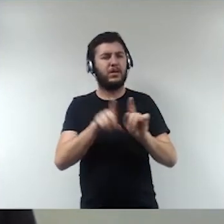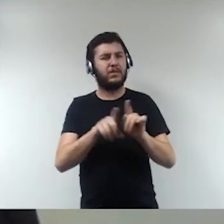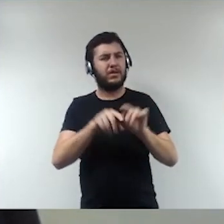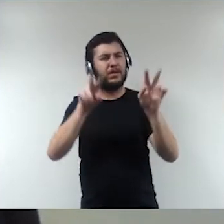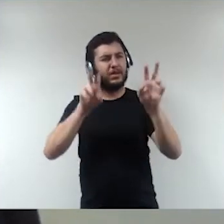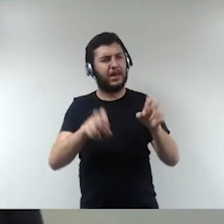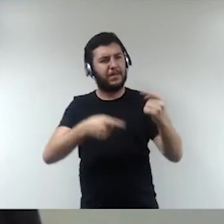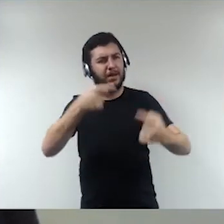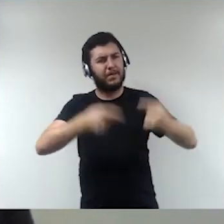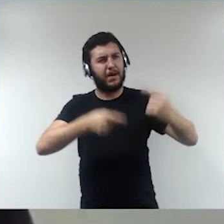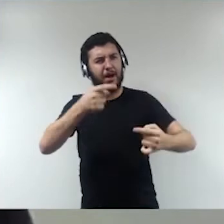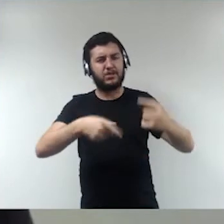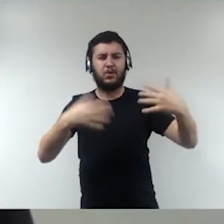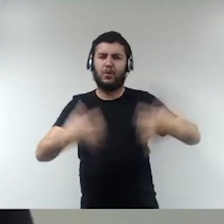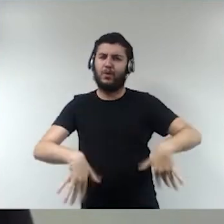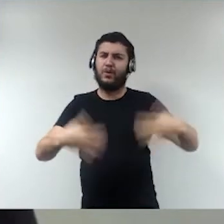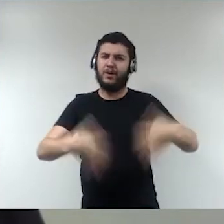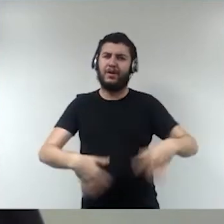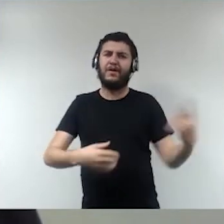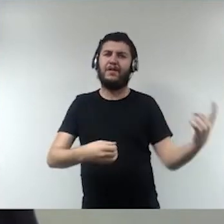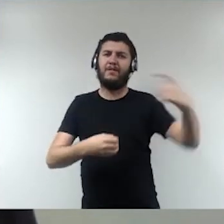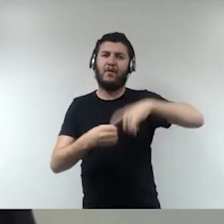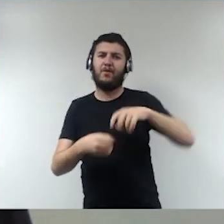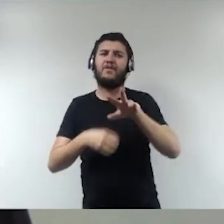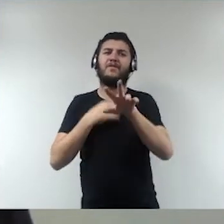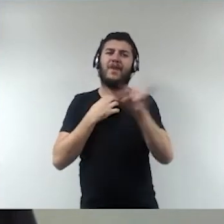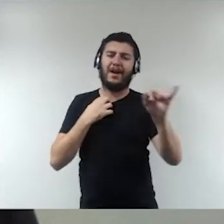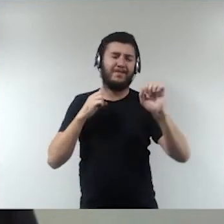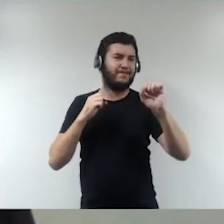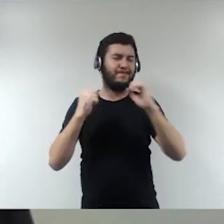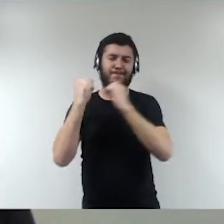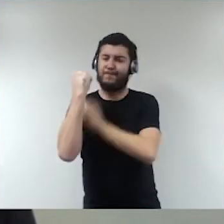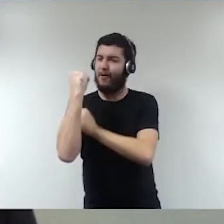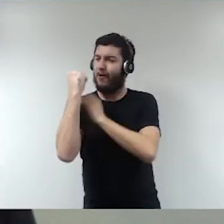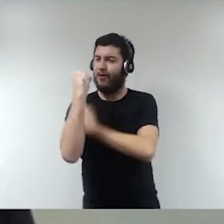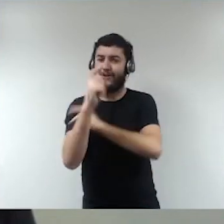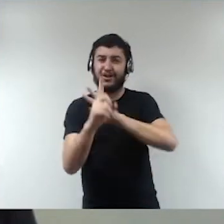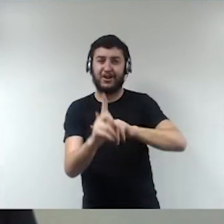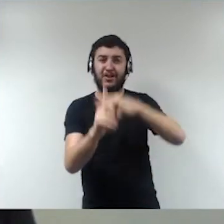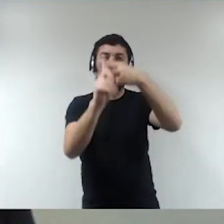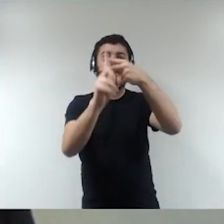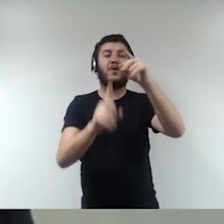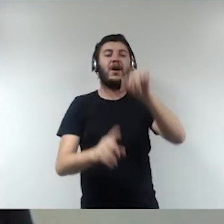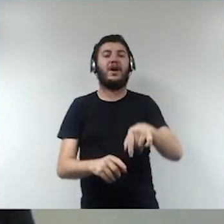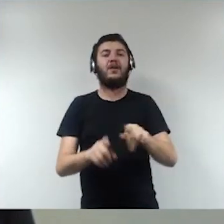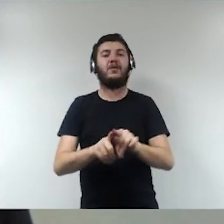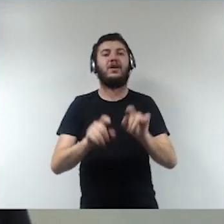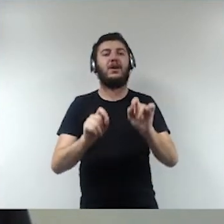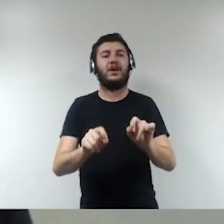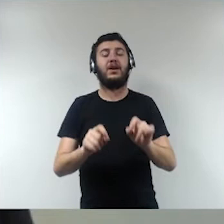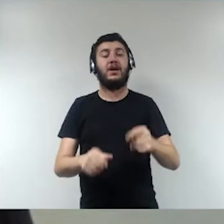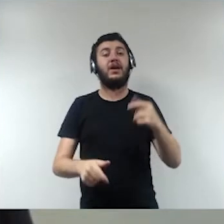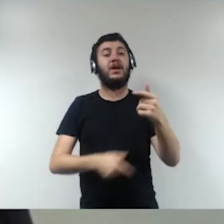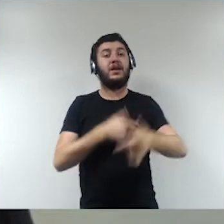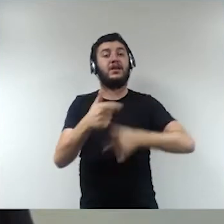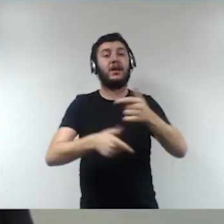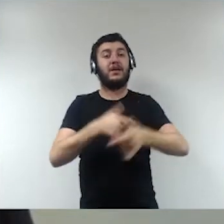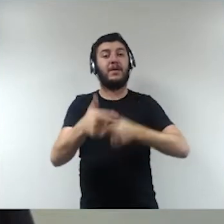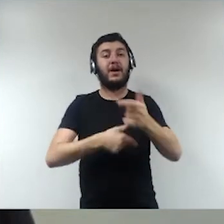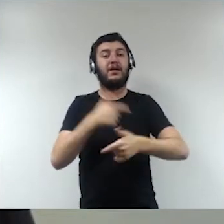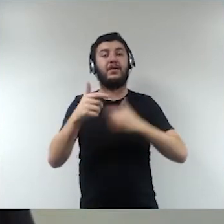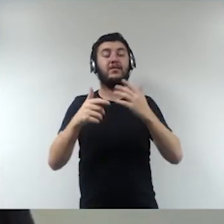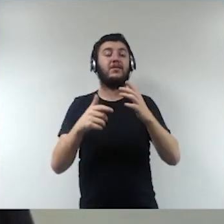espinhoso, mas que vai voltar à carga com muito mais força, que é a questão do teletrabalho, que foi aqui dito pelo Bruno